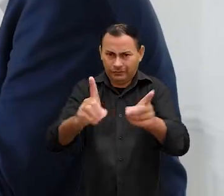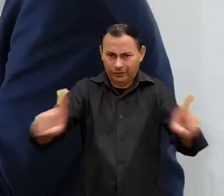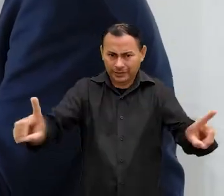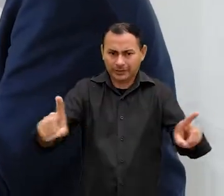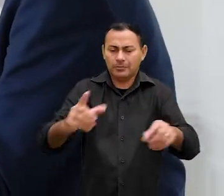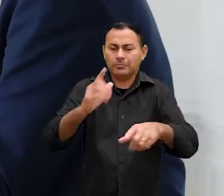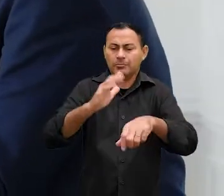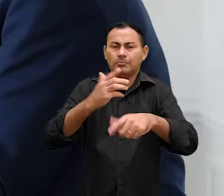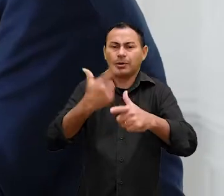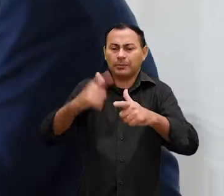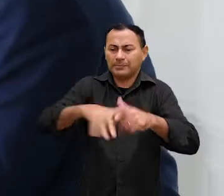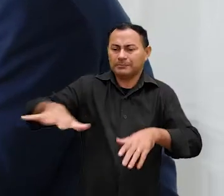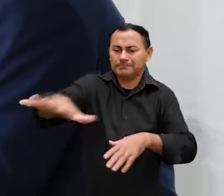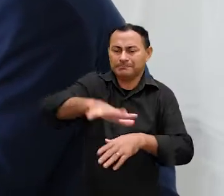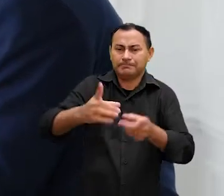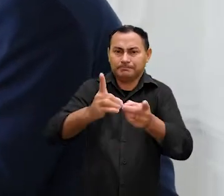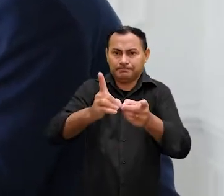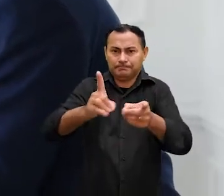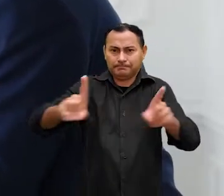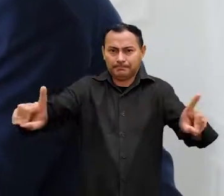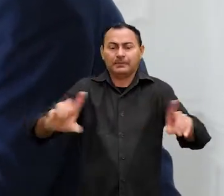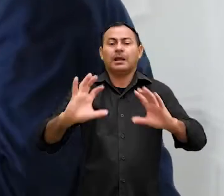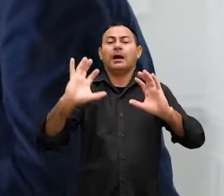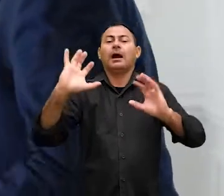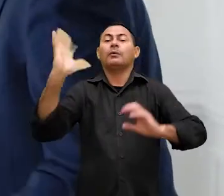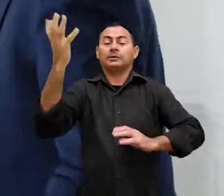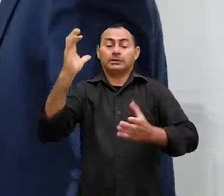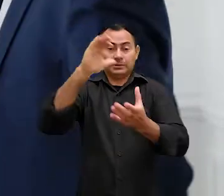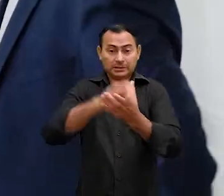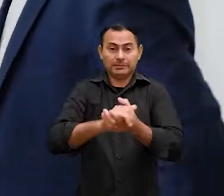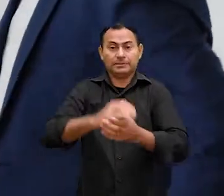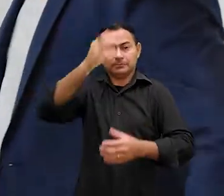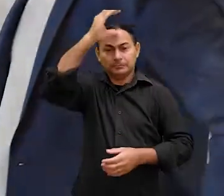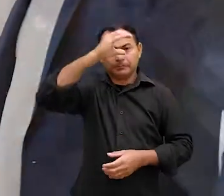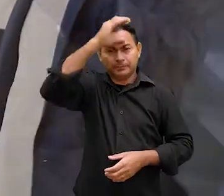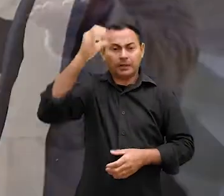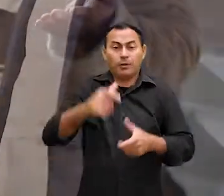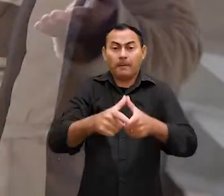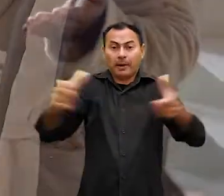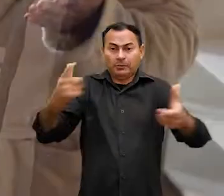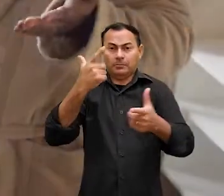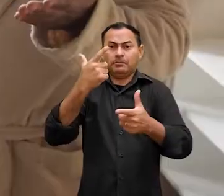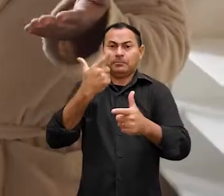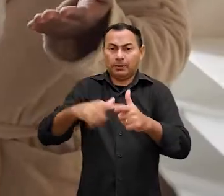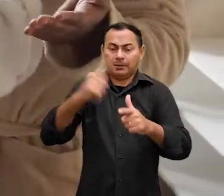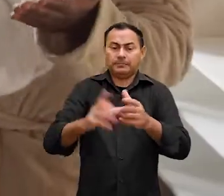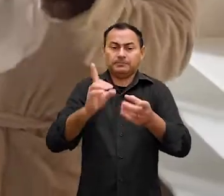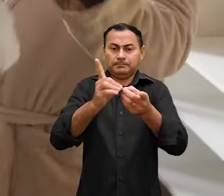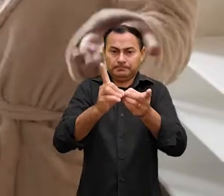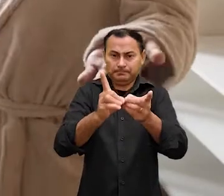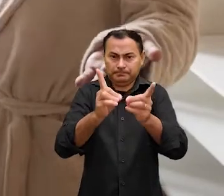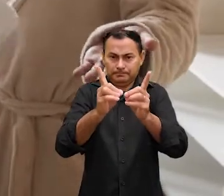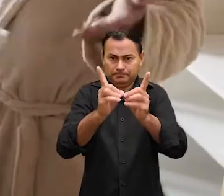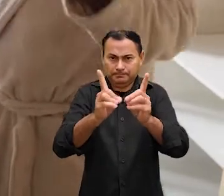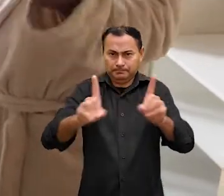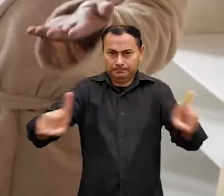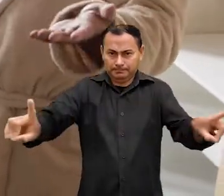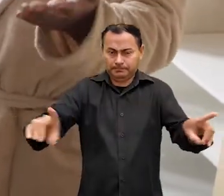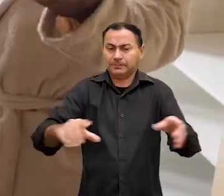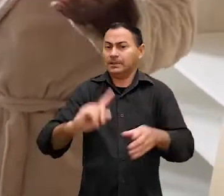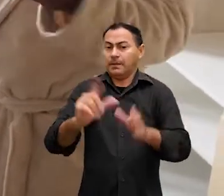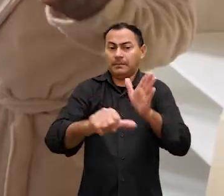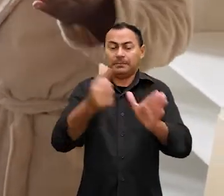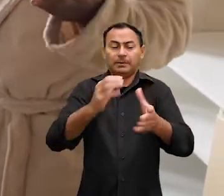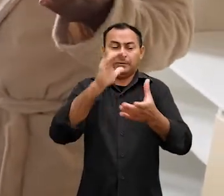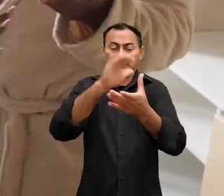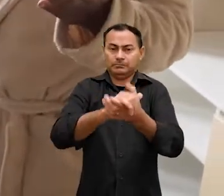da área do divórcio acontecem também nos casamentos cristãos. O maior problema do divórcio, entretanto, não está primeiramente